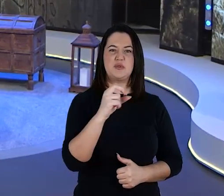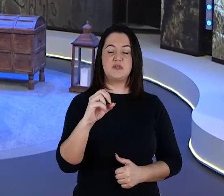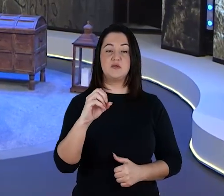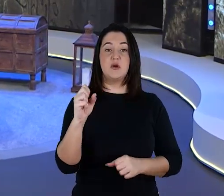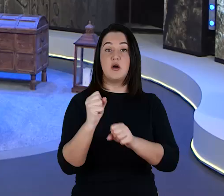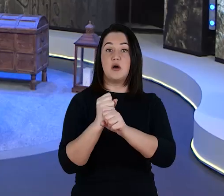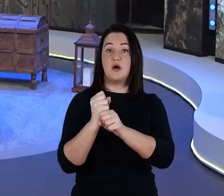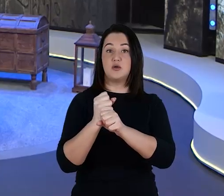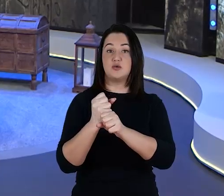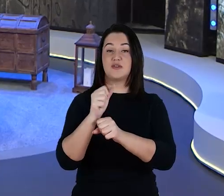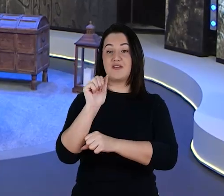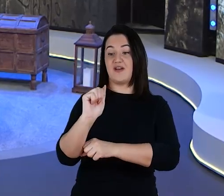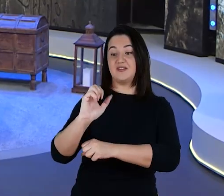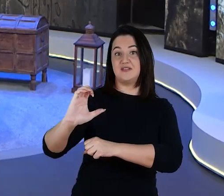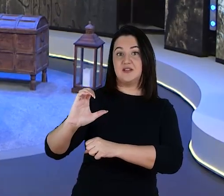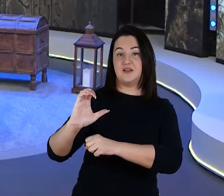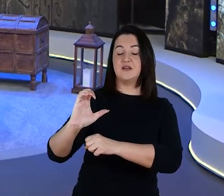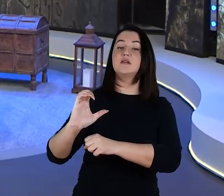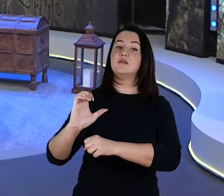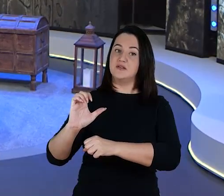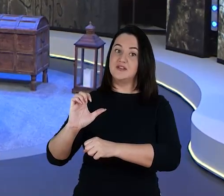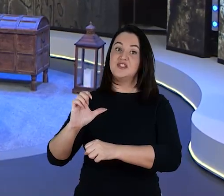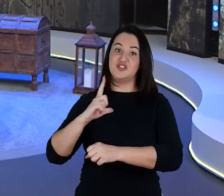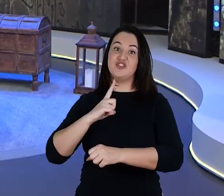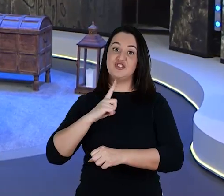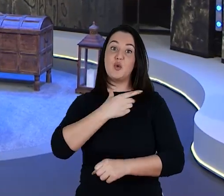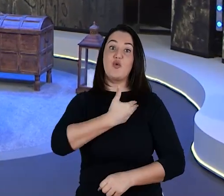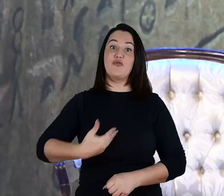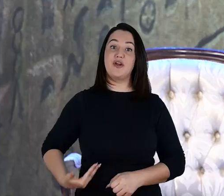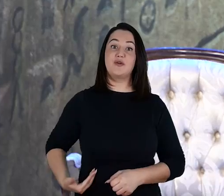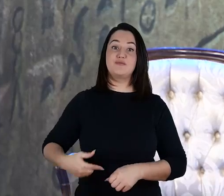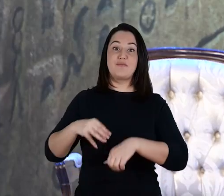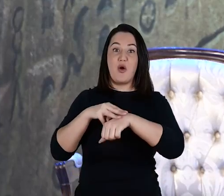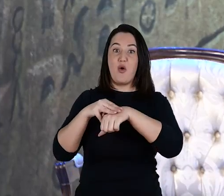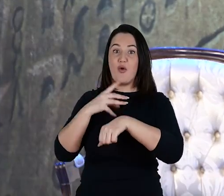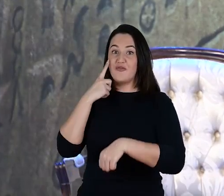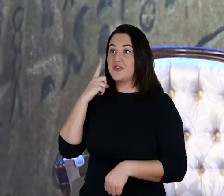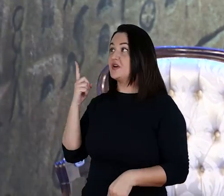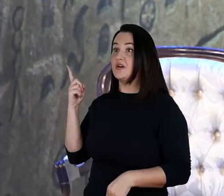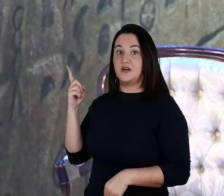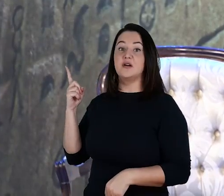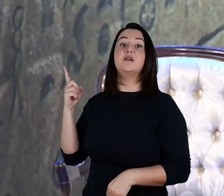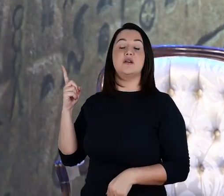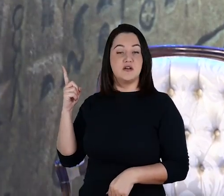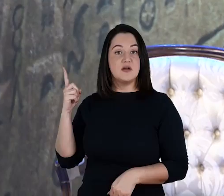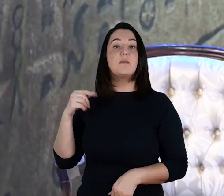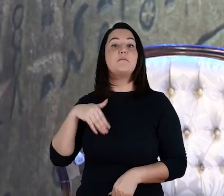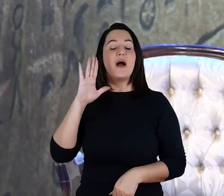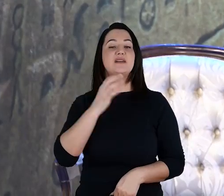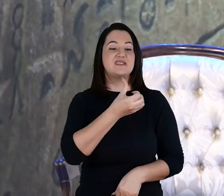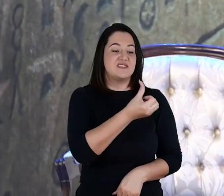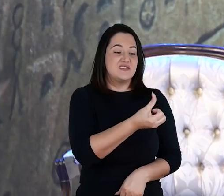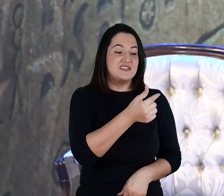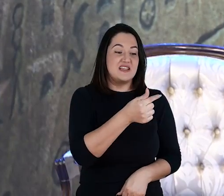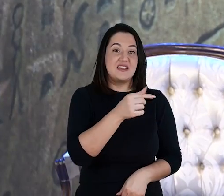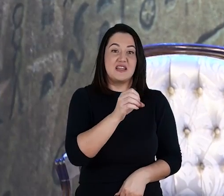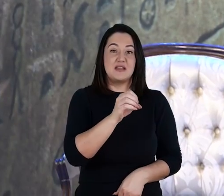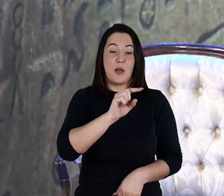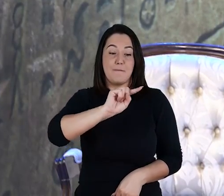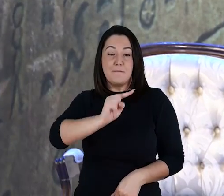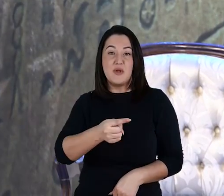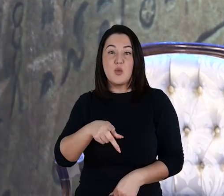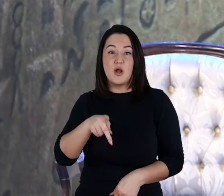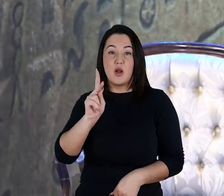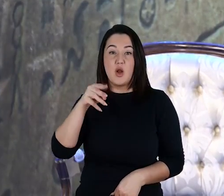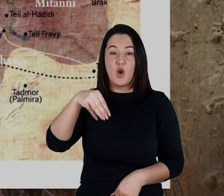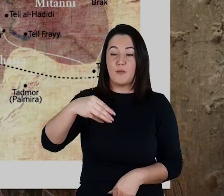a.C., esse era o Império Hitita, que, como eu falei, se estendia por mais de 670.000 quilômetros quadrados. Ele